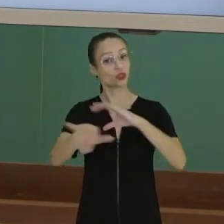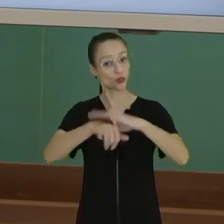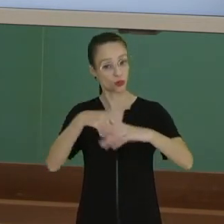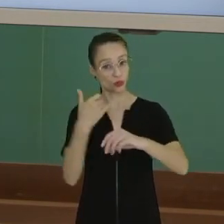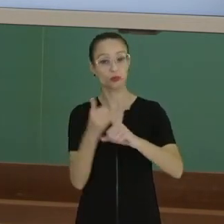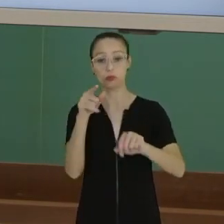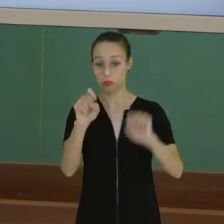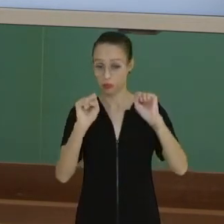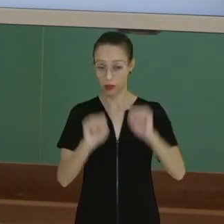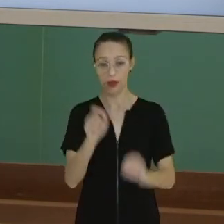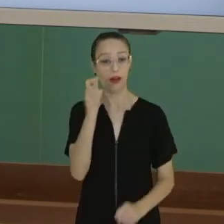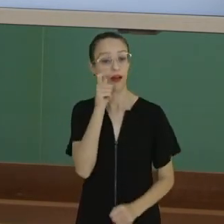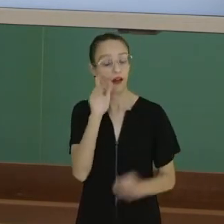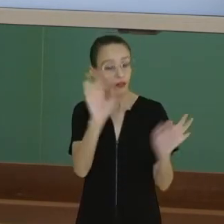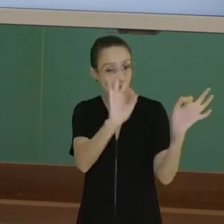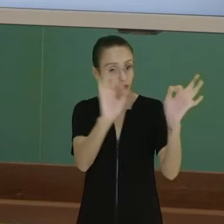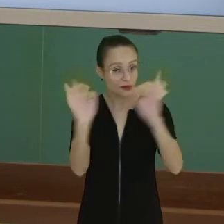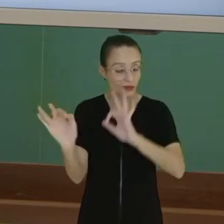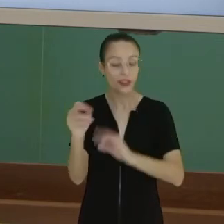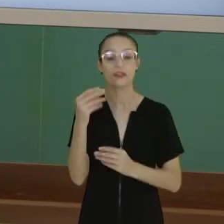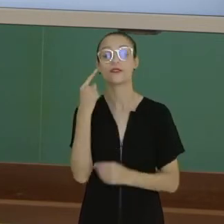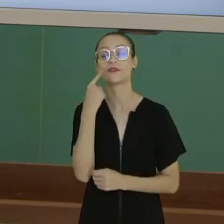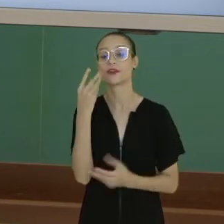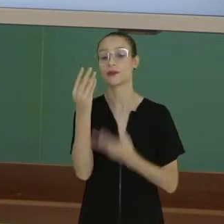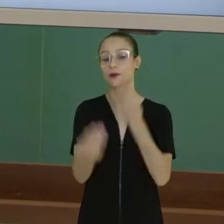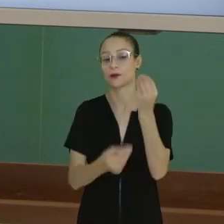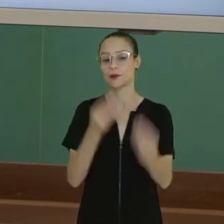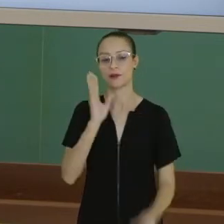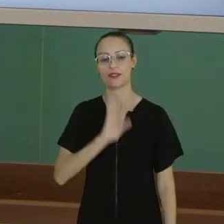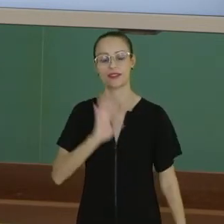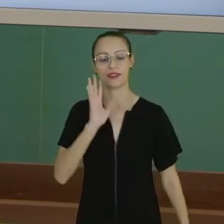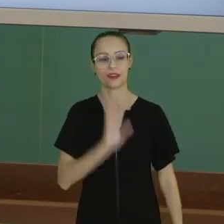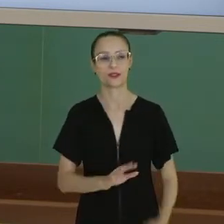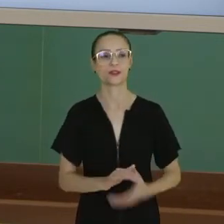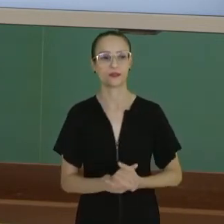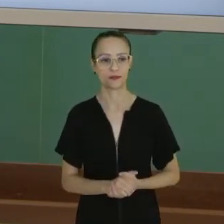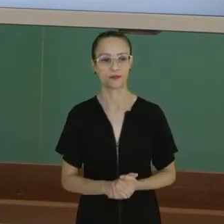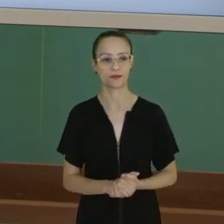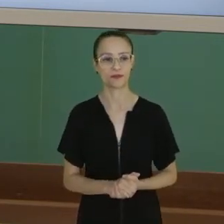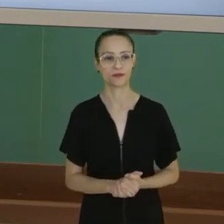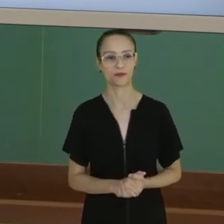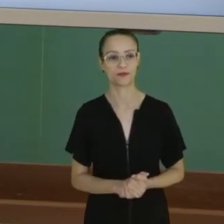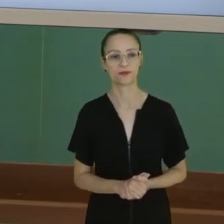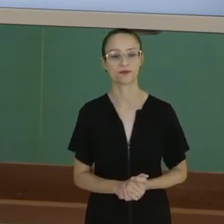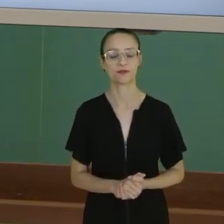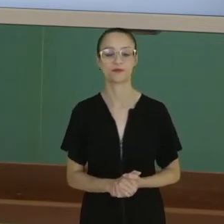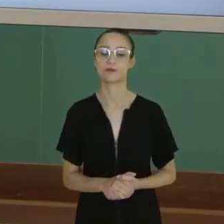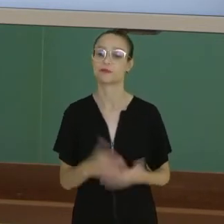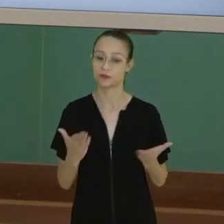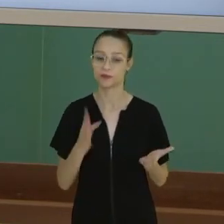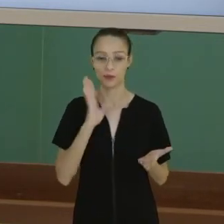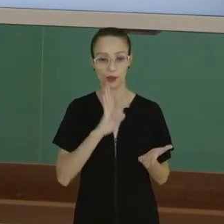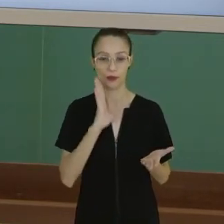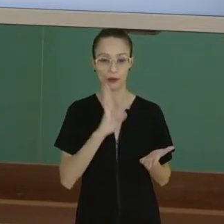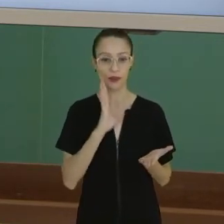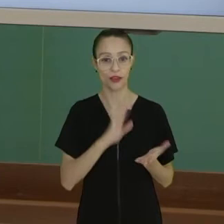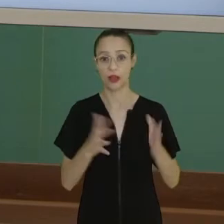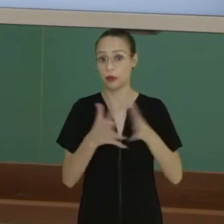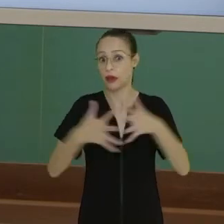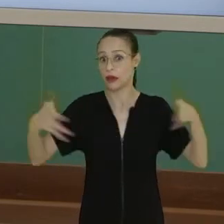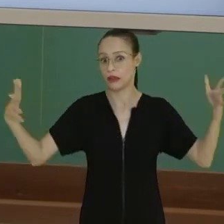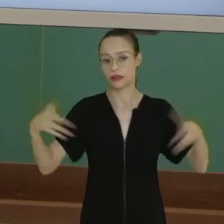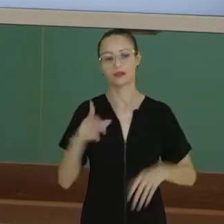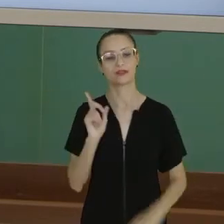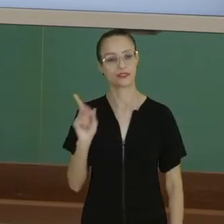para vocês, né, visualizarem como é muito bacana mesmo esse Valério System, né? Então, muito legal e grandiosa a obra